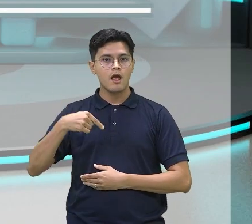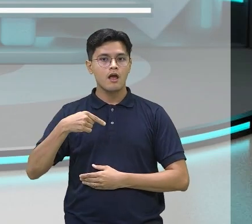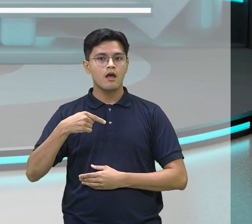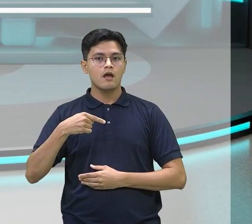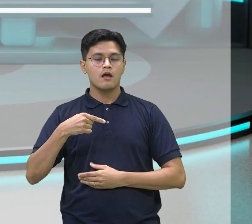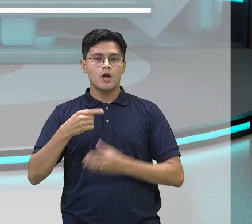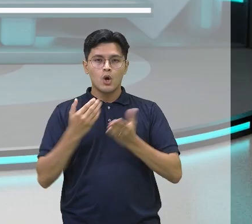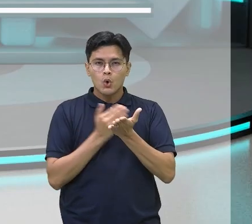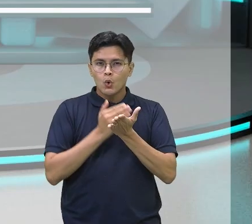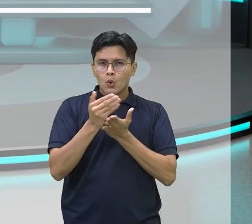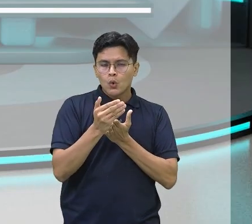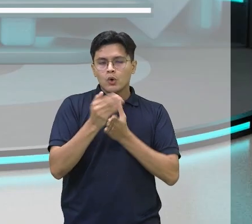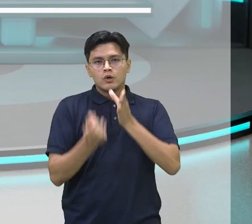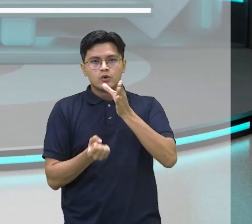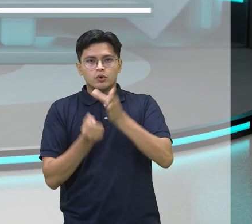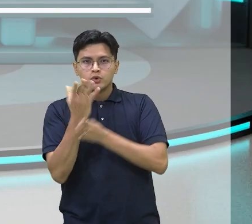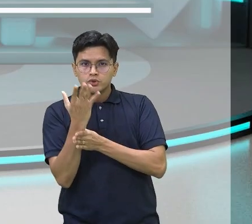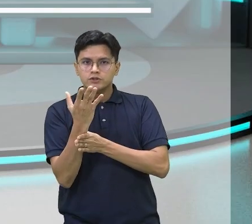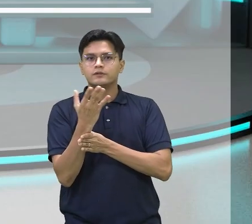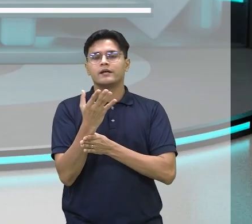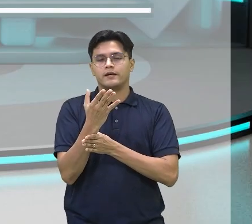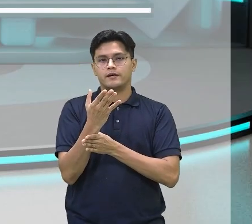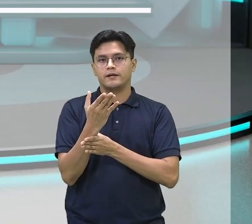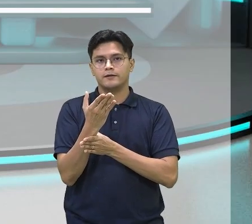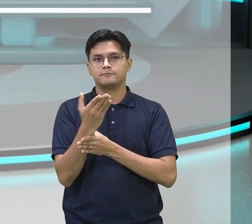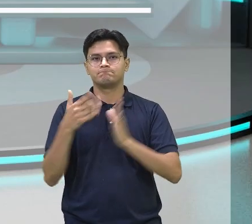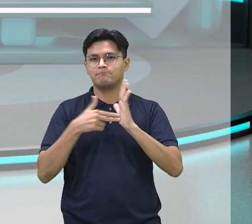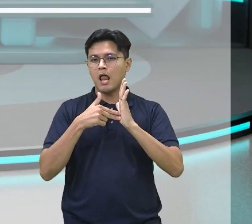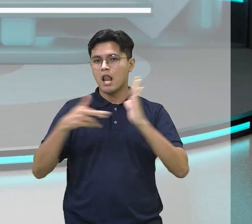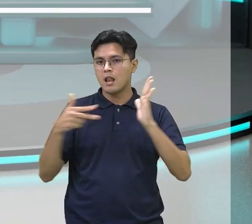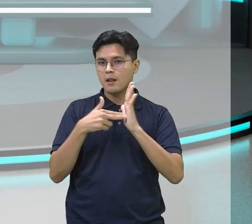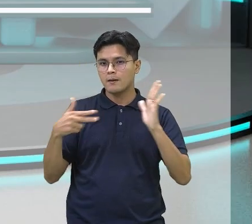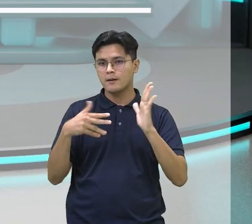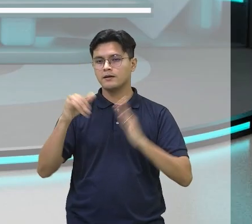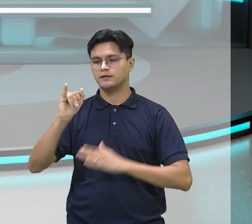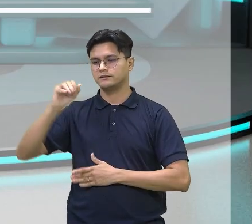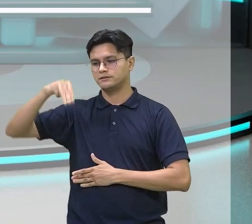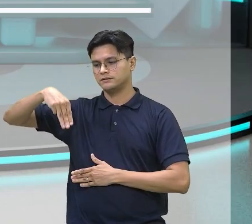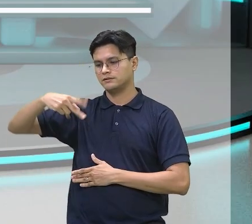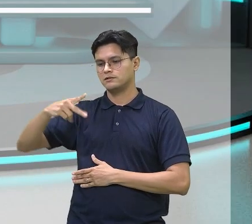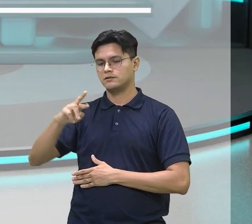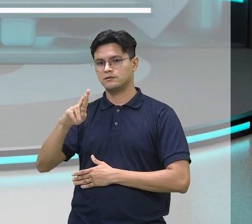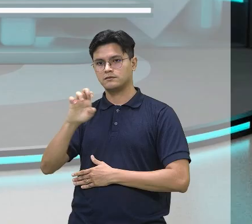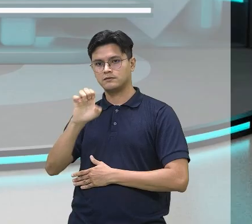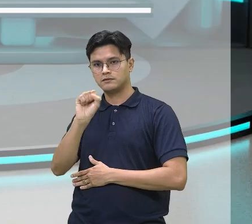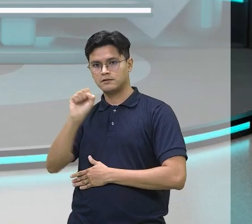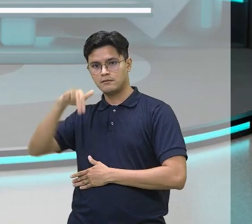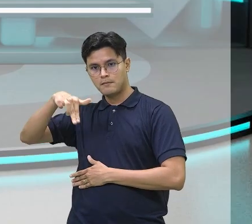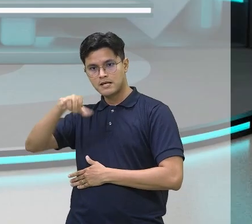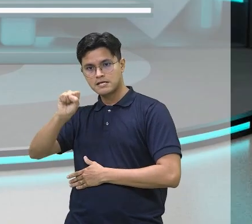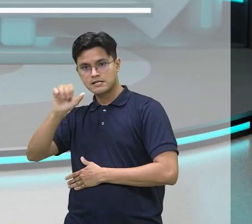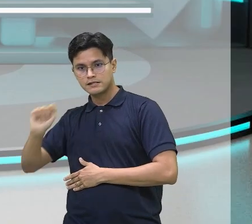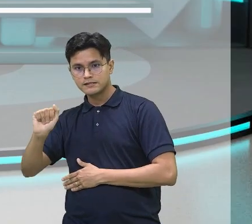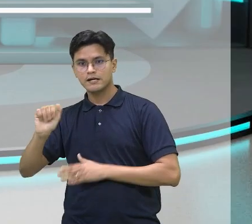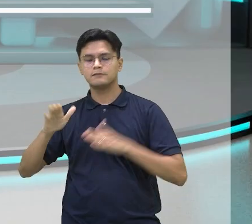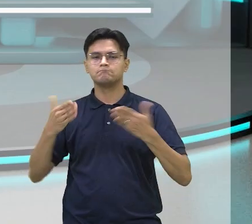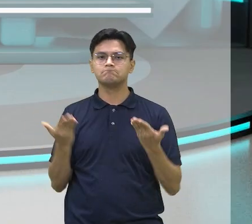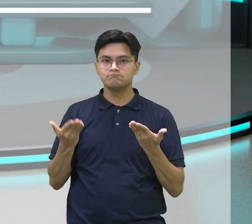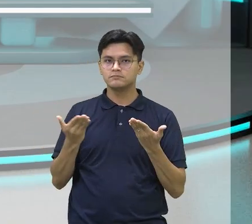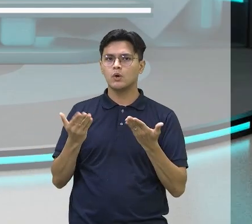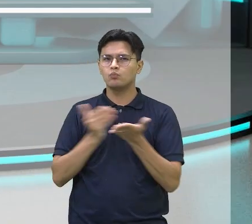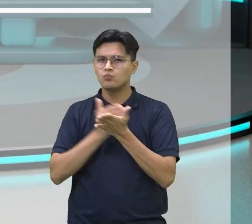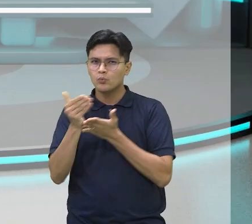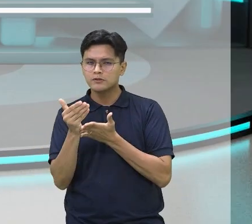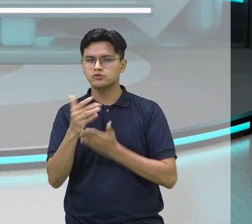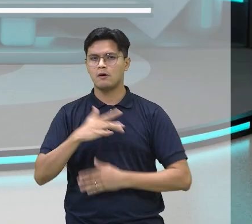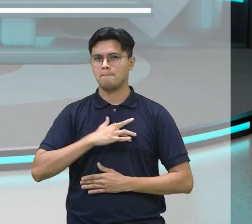a imprensa. Então, facilitou ainda mais esse movimento ser mais conhecido, ficar mais popular através dos folhetins, né?